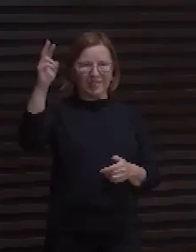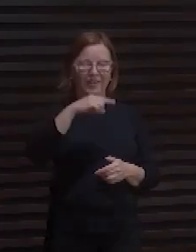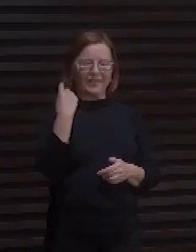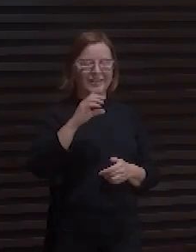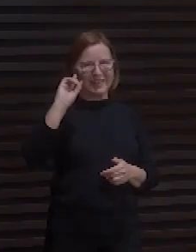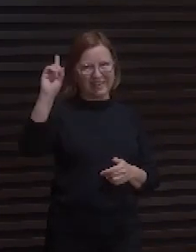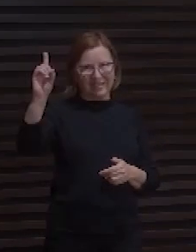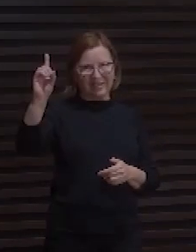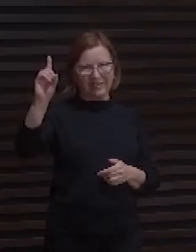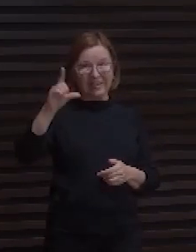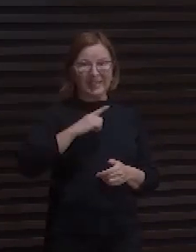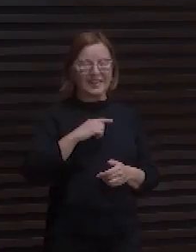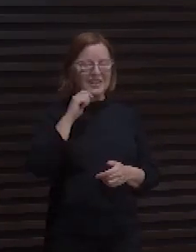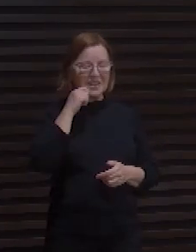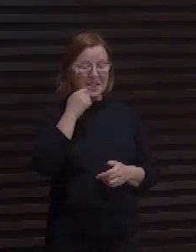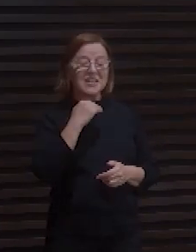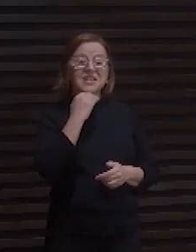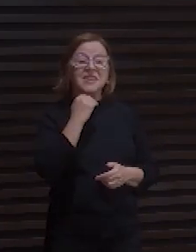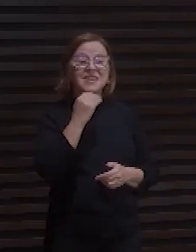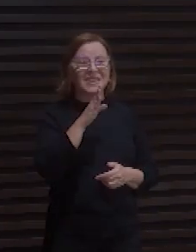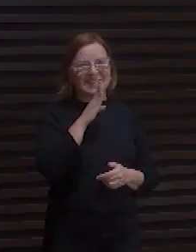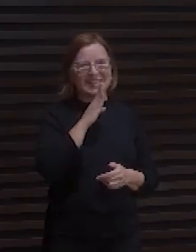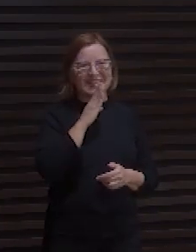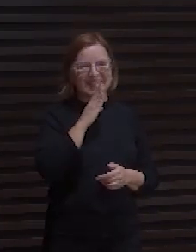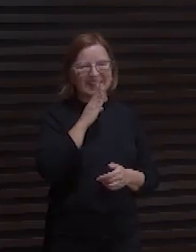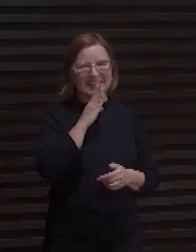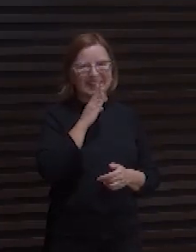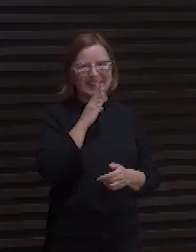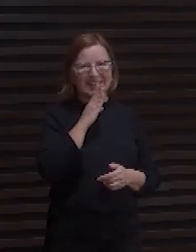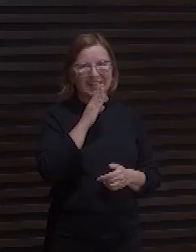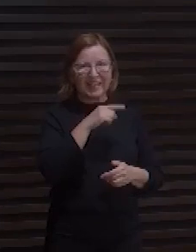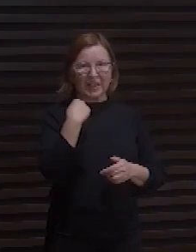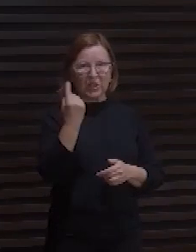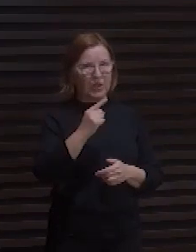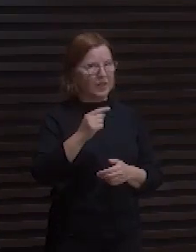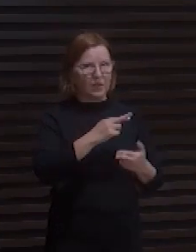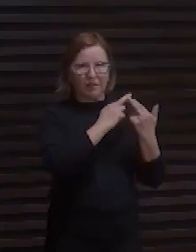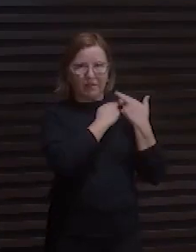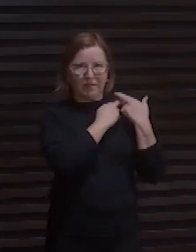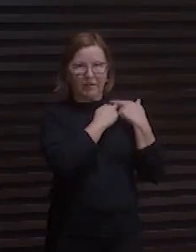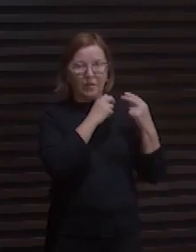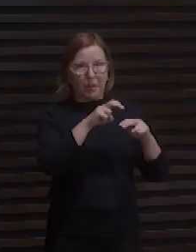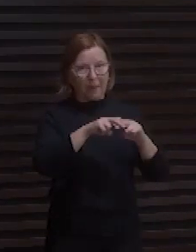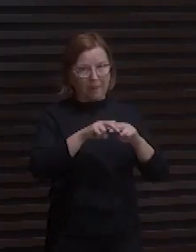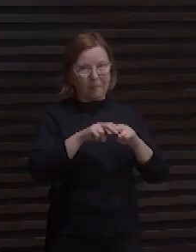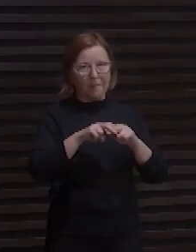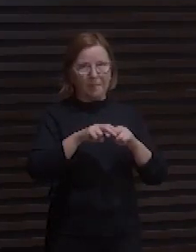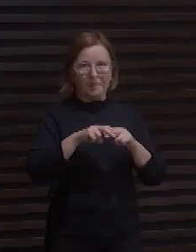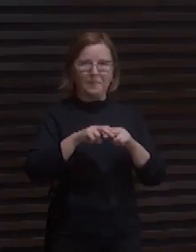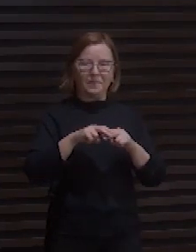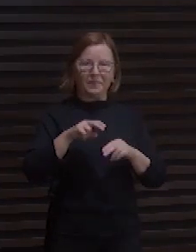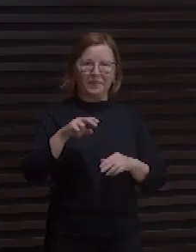Deus tem segredos que ninguém conhece. Não seremos responsabilizados por eles,